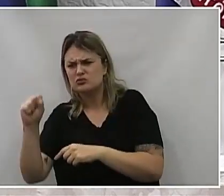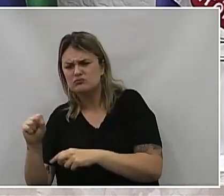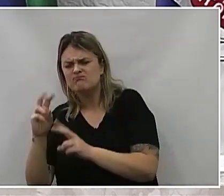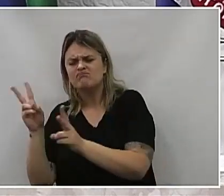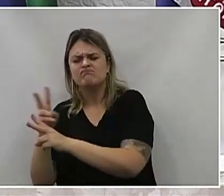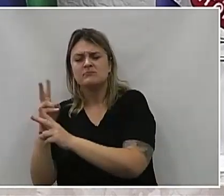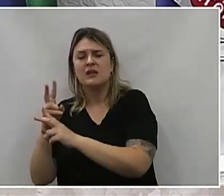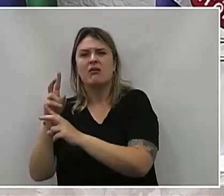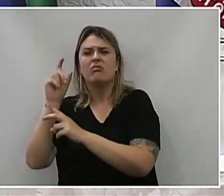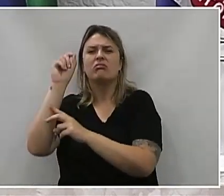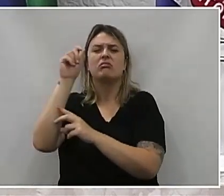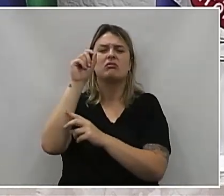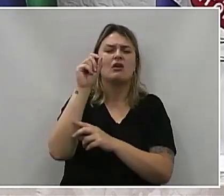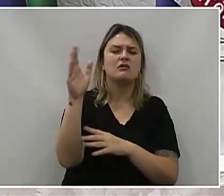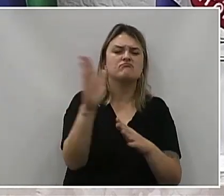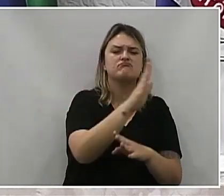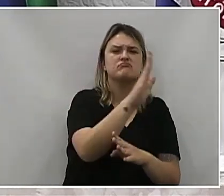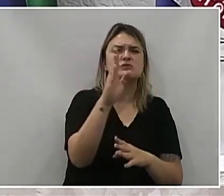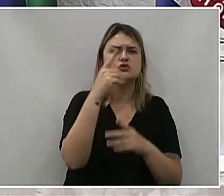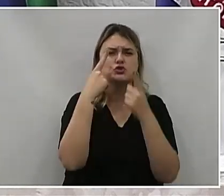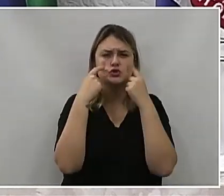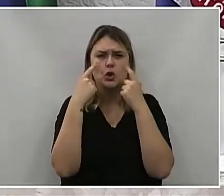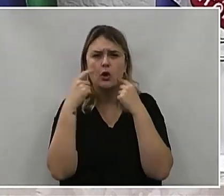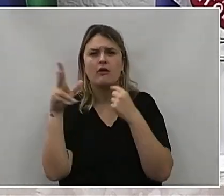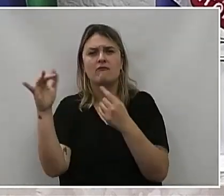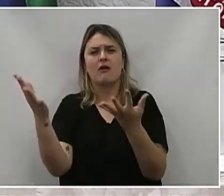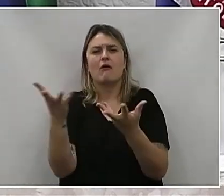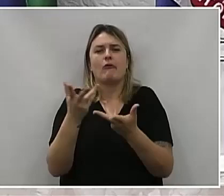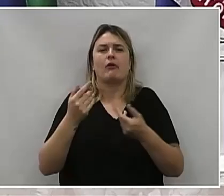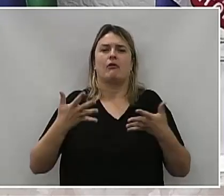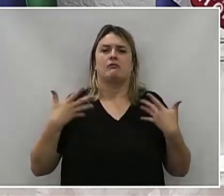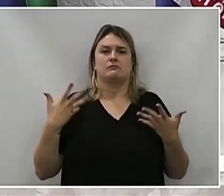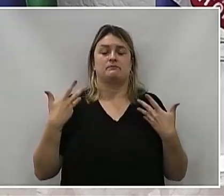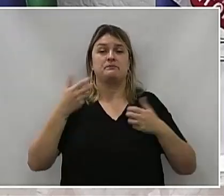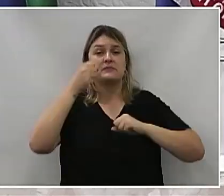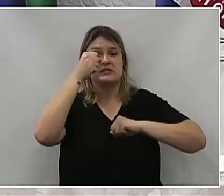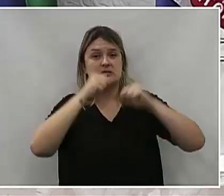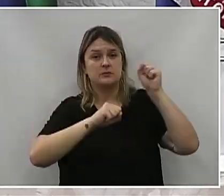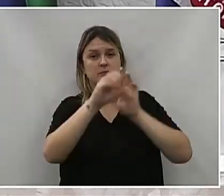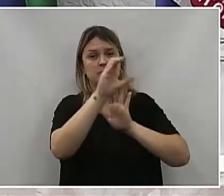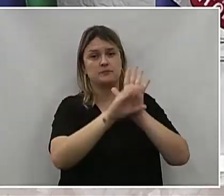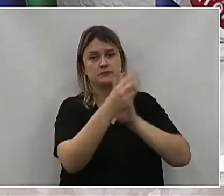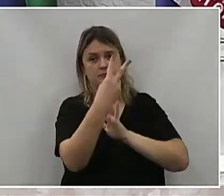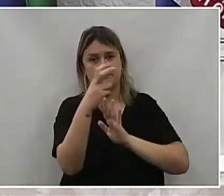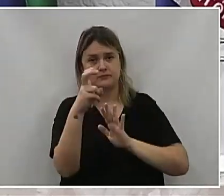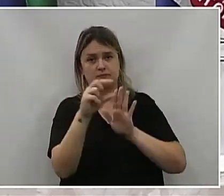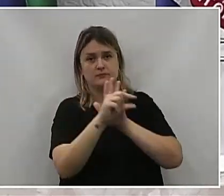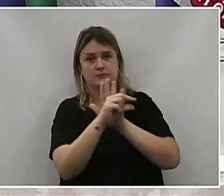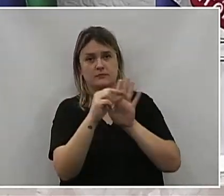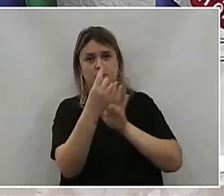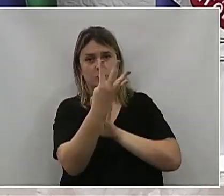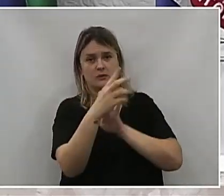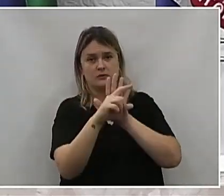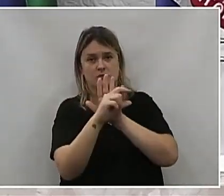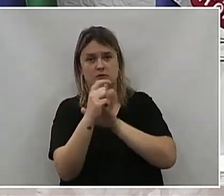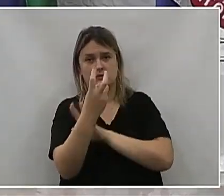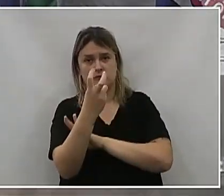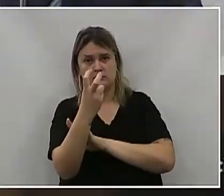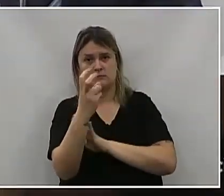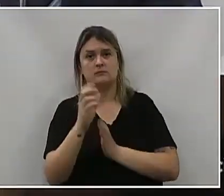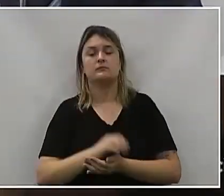semeiam entre lágrimas recolherão com alegria. Salmos capítulo 125, versículo 4 e 5.